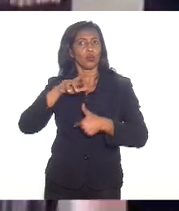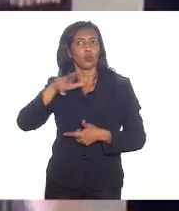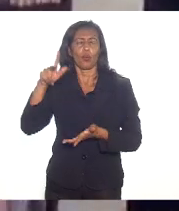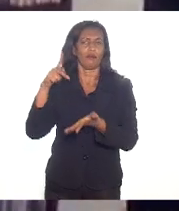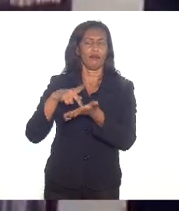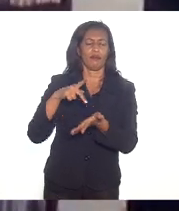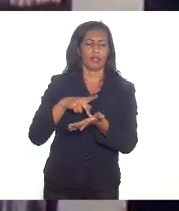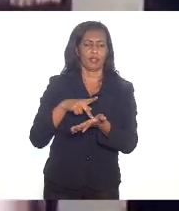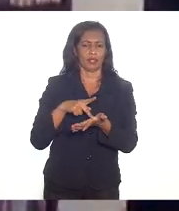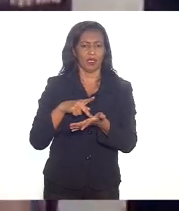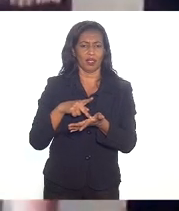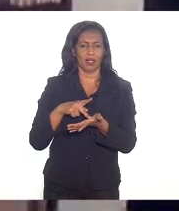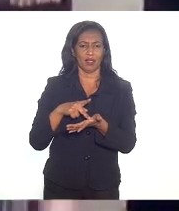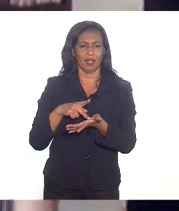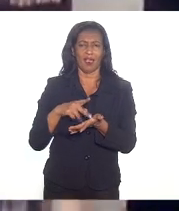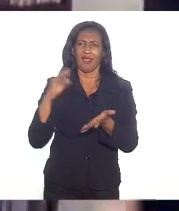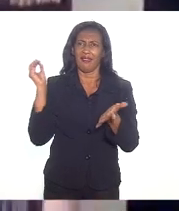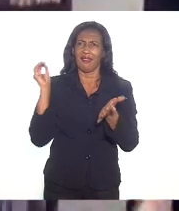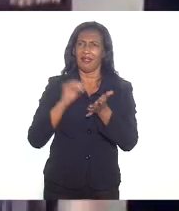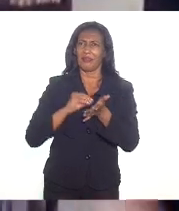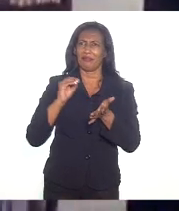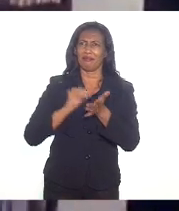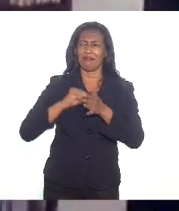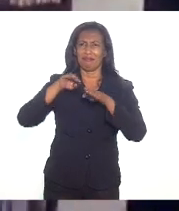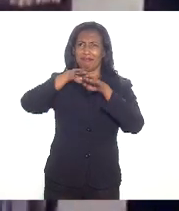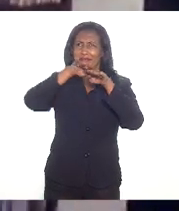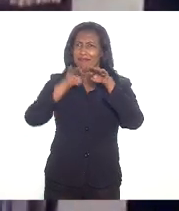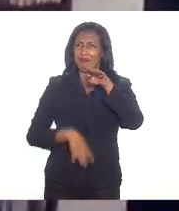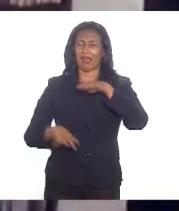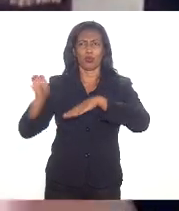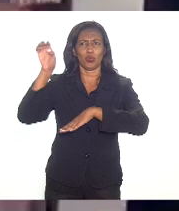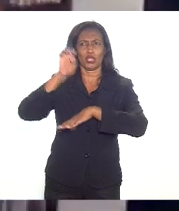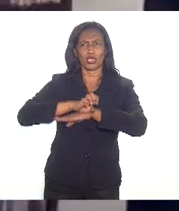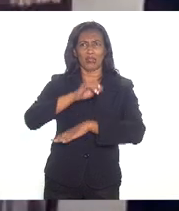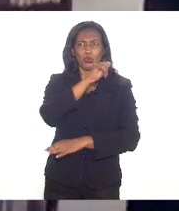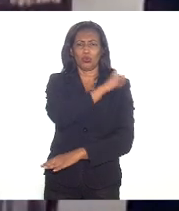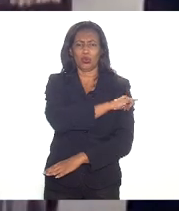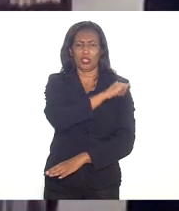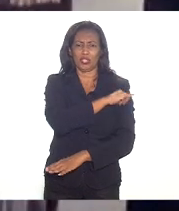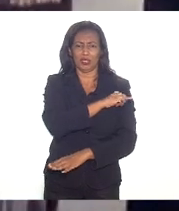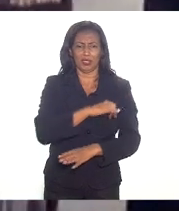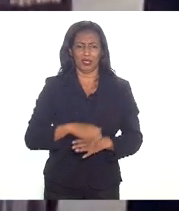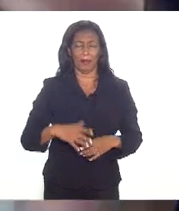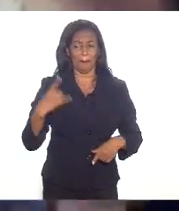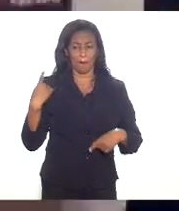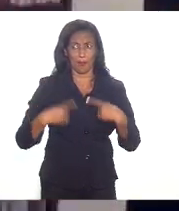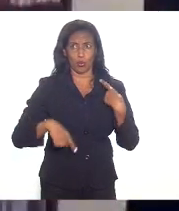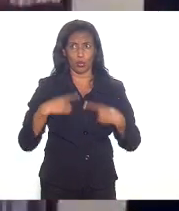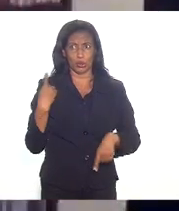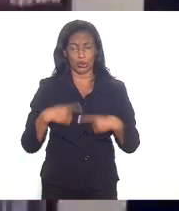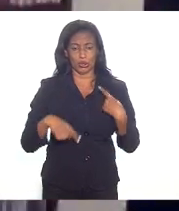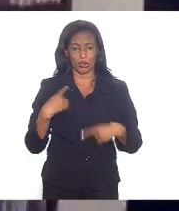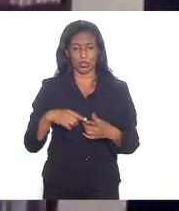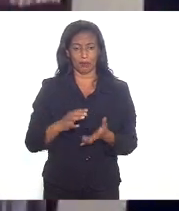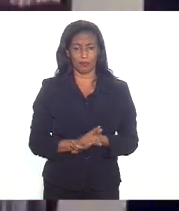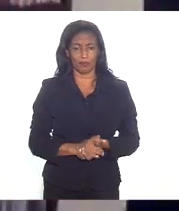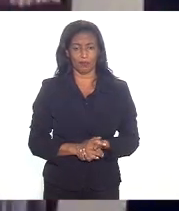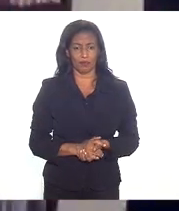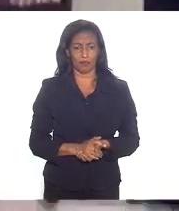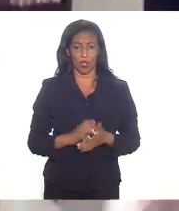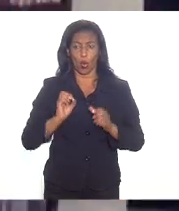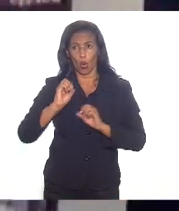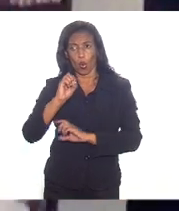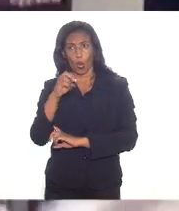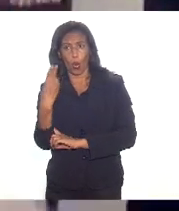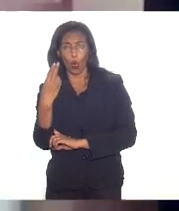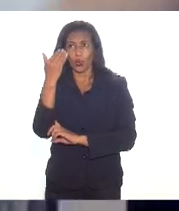um verdadeiro desarranjo na política do Estado do Rio de Janeiro. Política. Ou se entende isso?